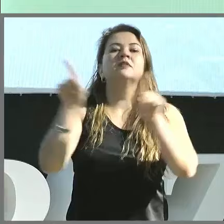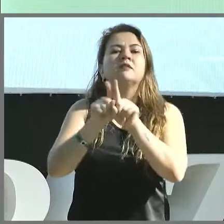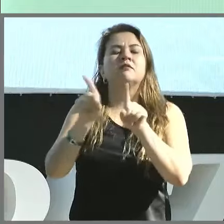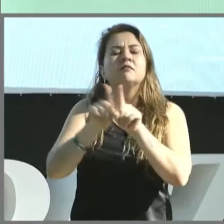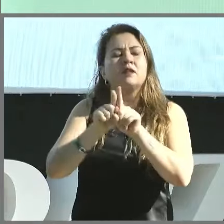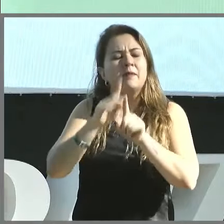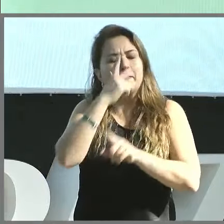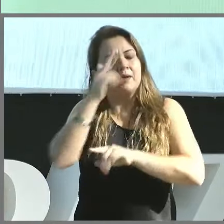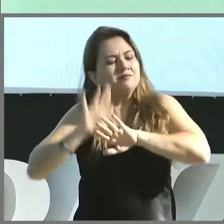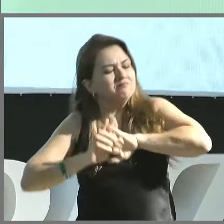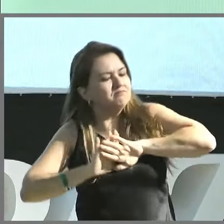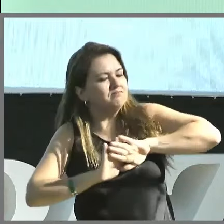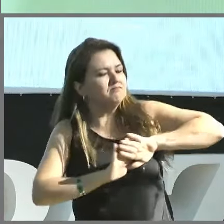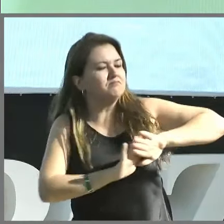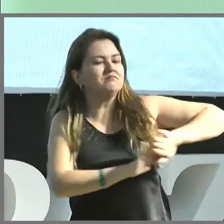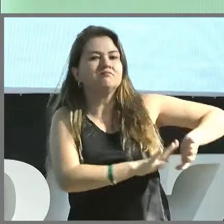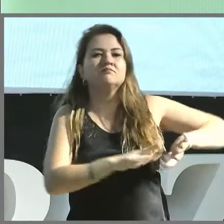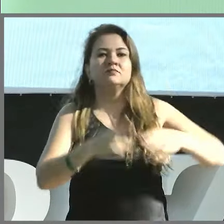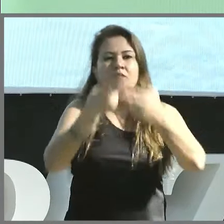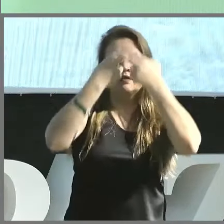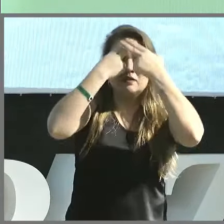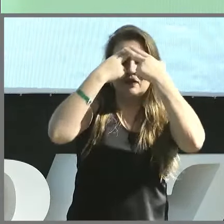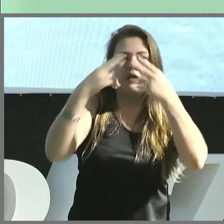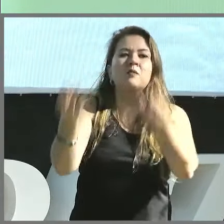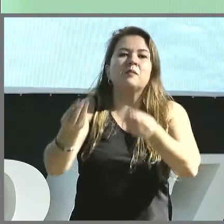nosso trauma e nos deu a sua paz.